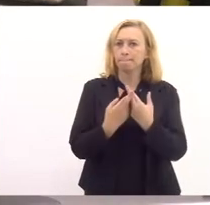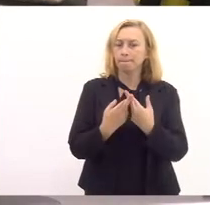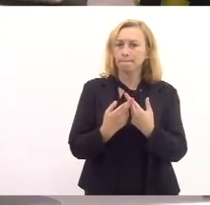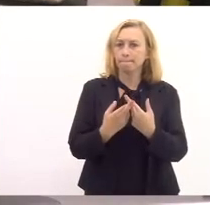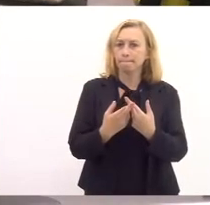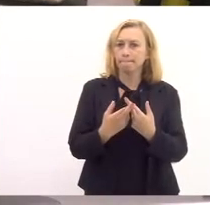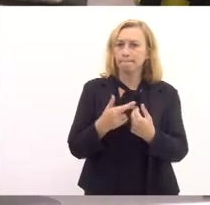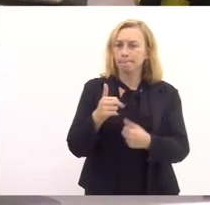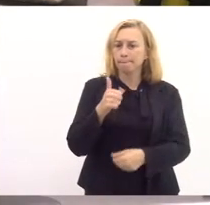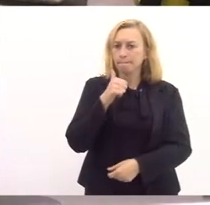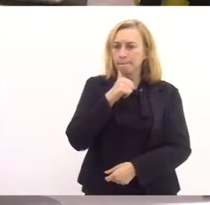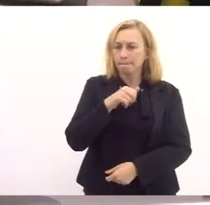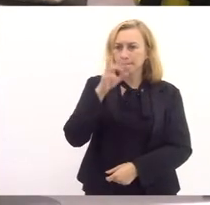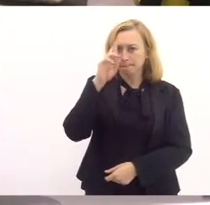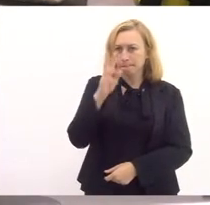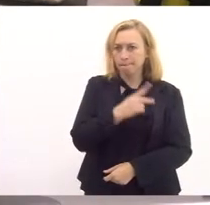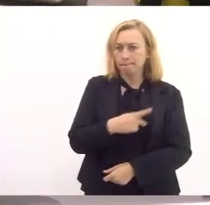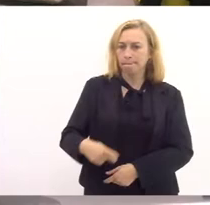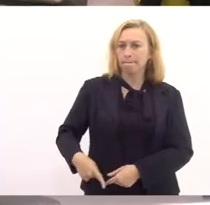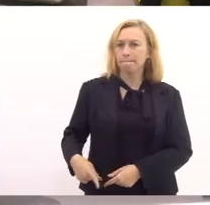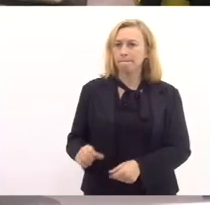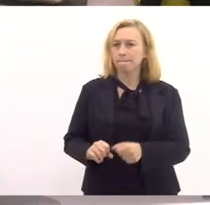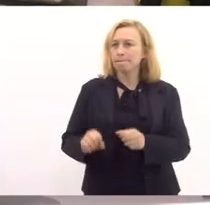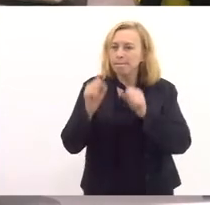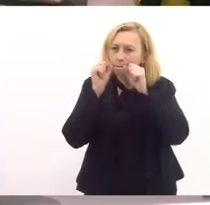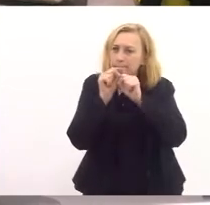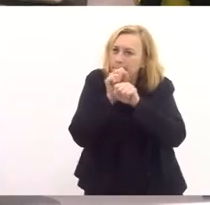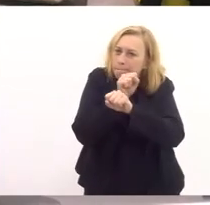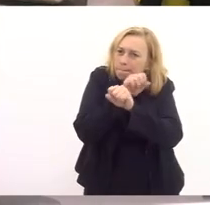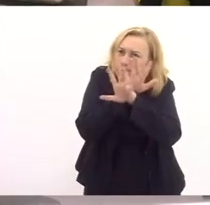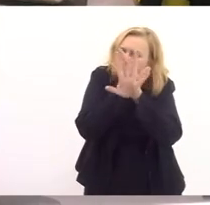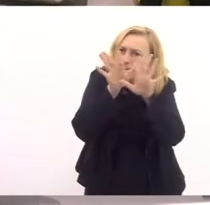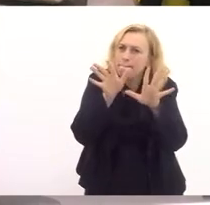faz, né, a gente fica mais claro esse